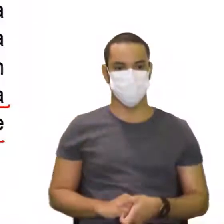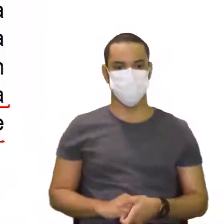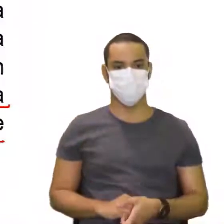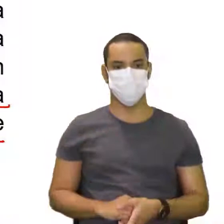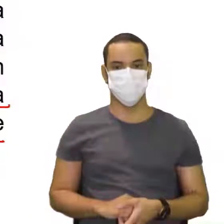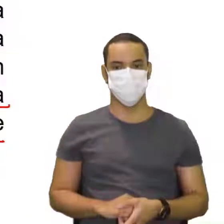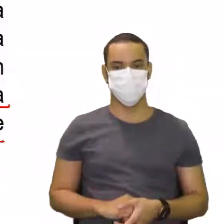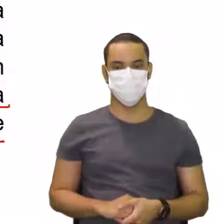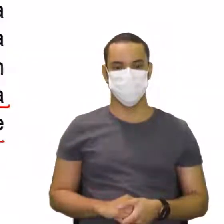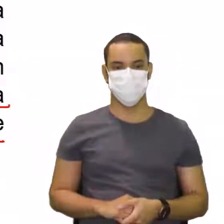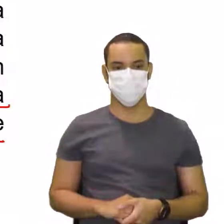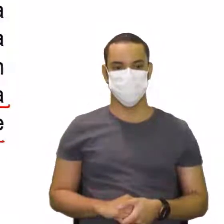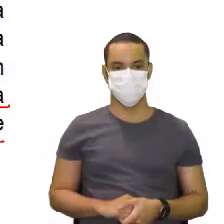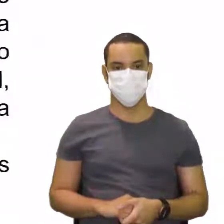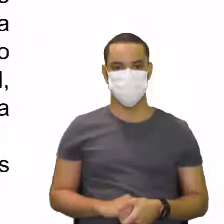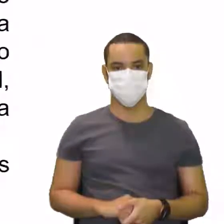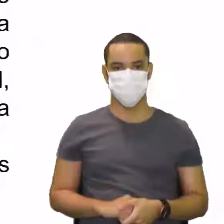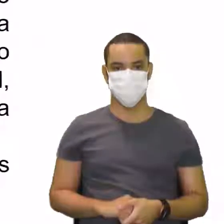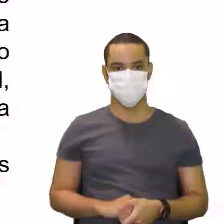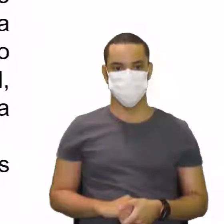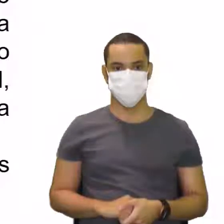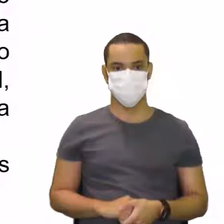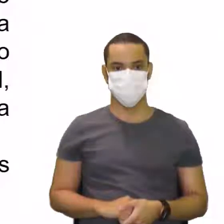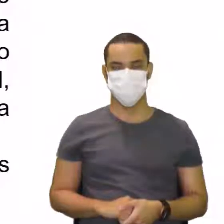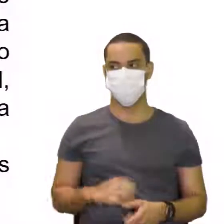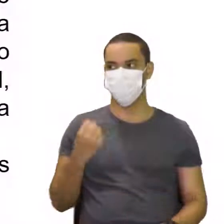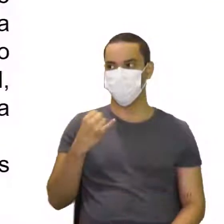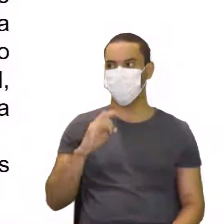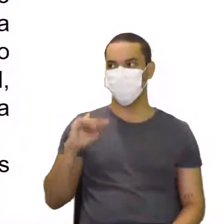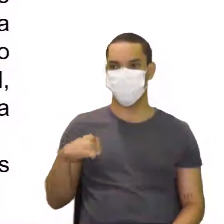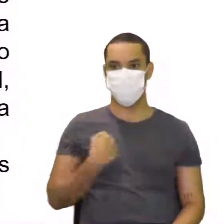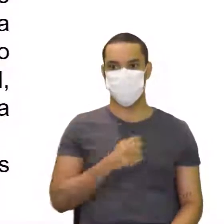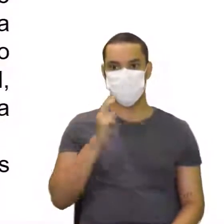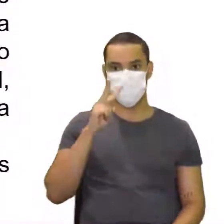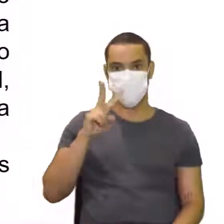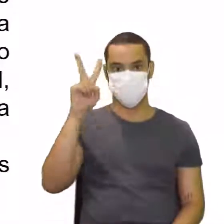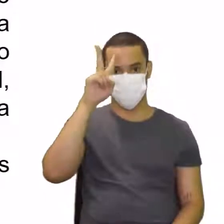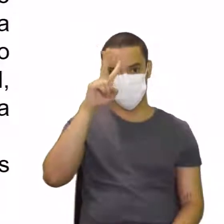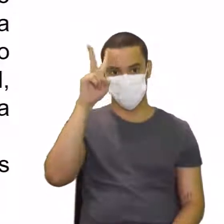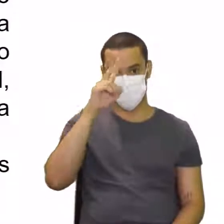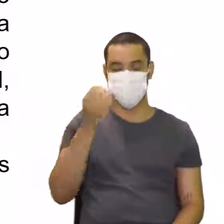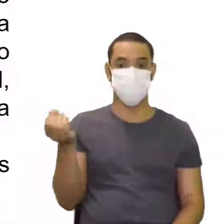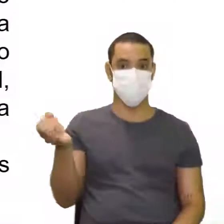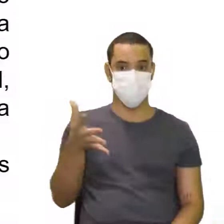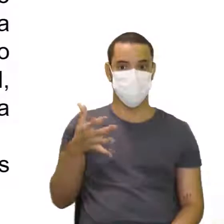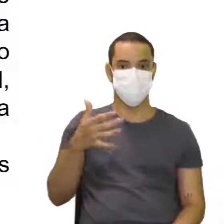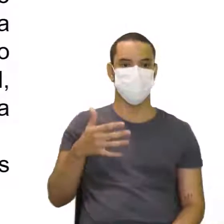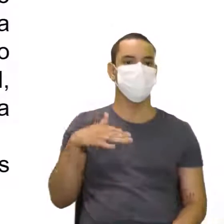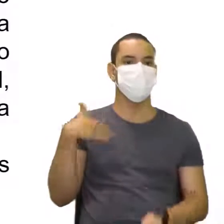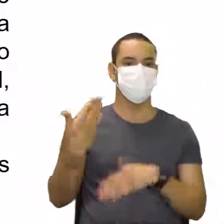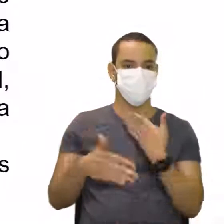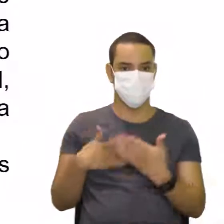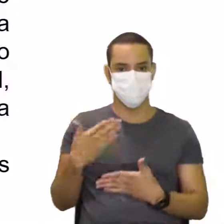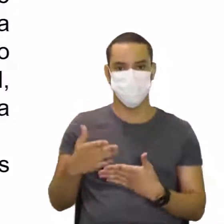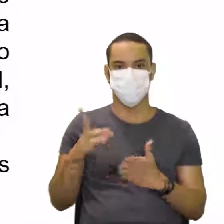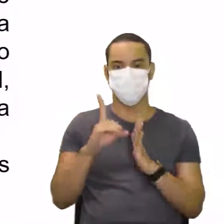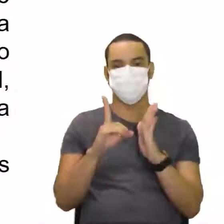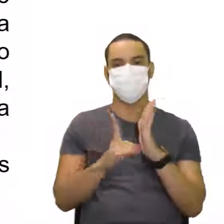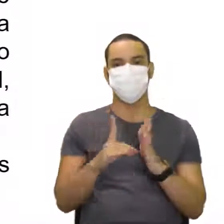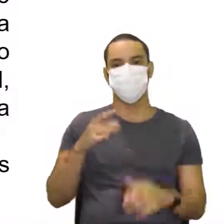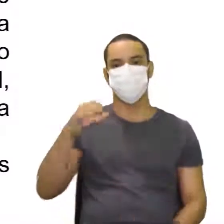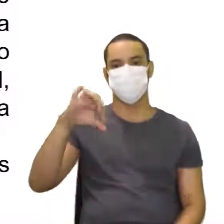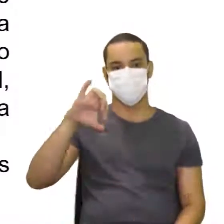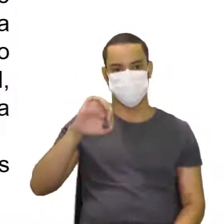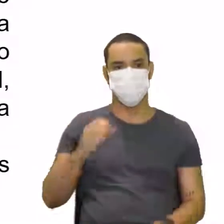olha só, 90, né? Se a gente for ver assim, em relação à história, é recente. E desde o final da década de 90,